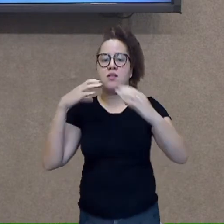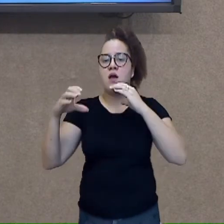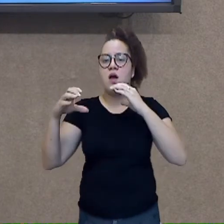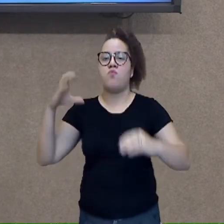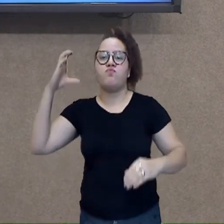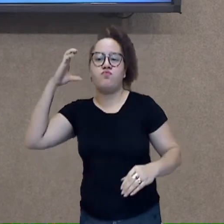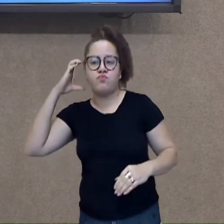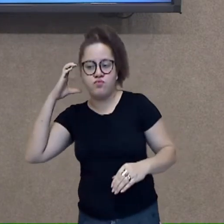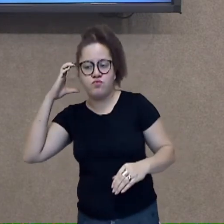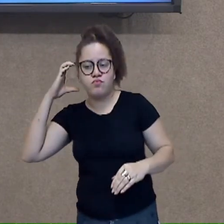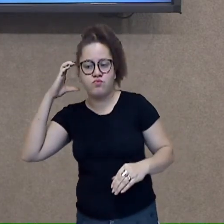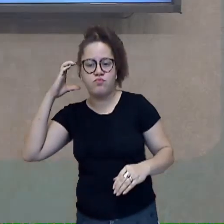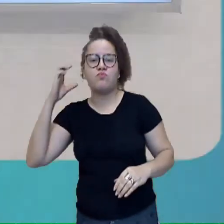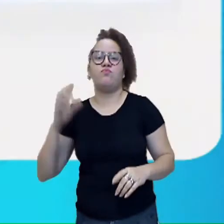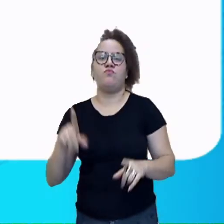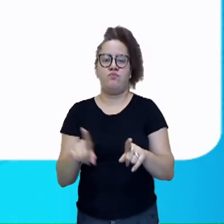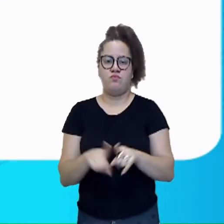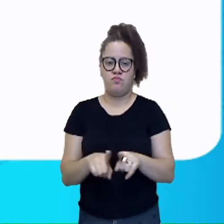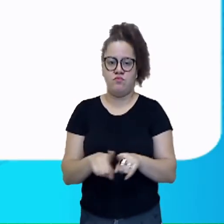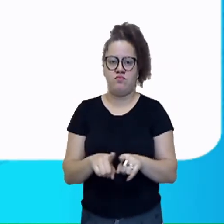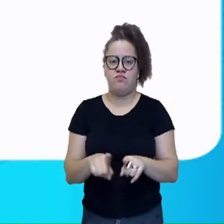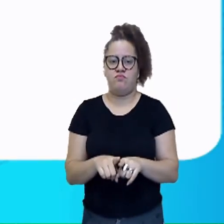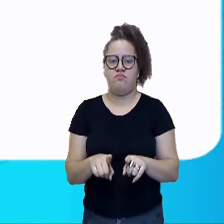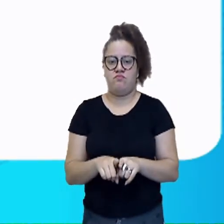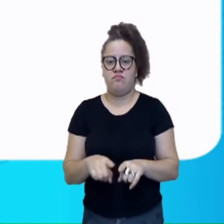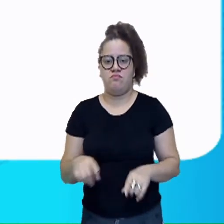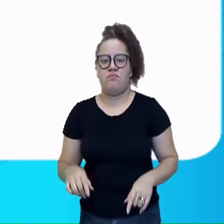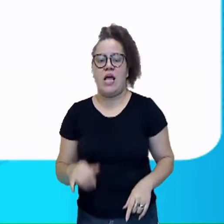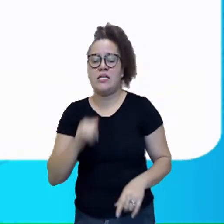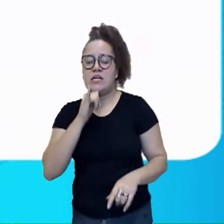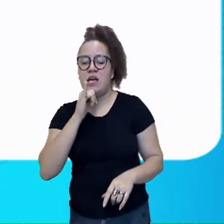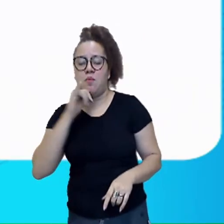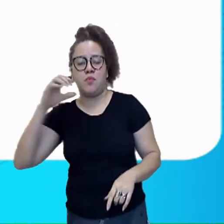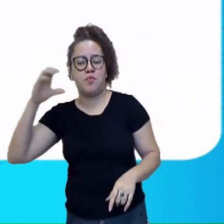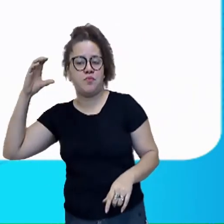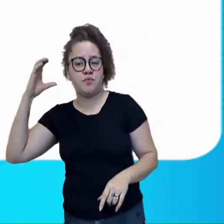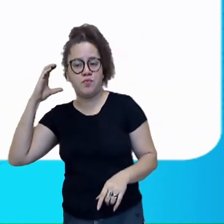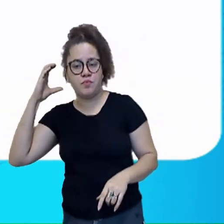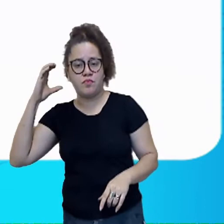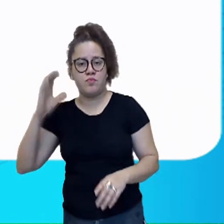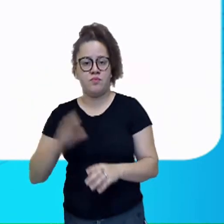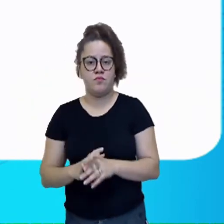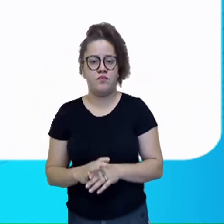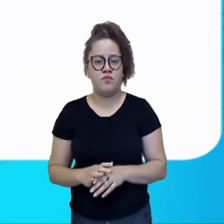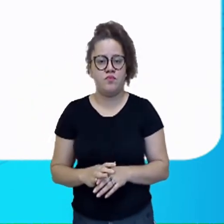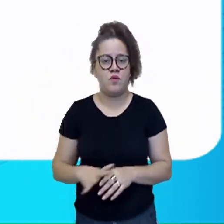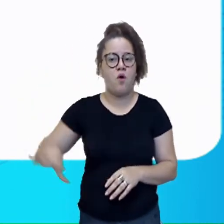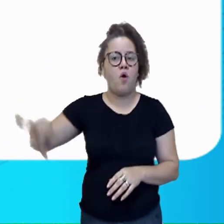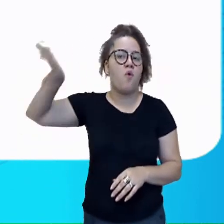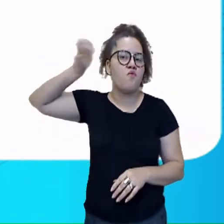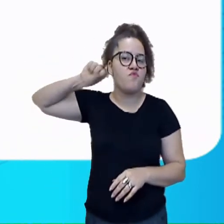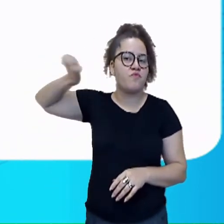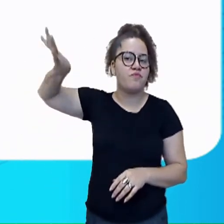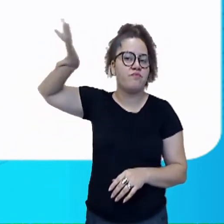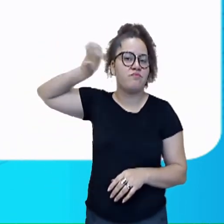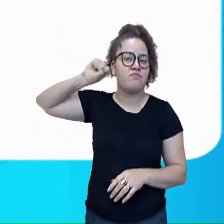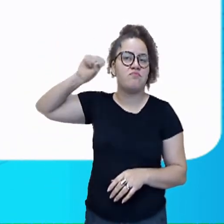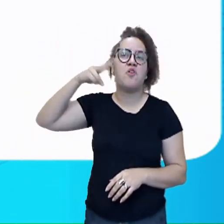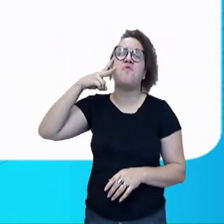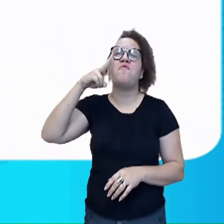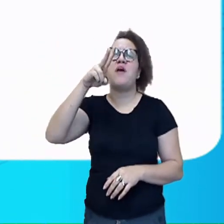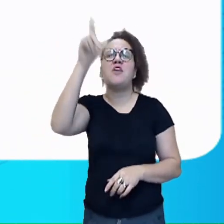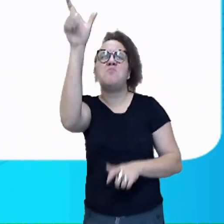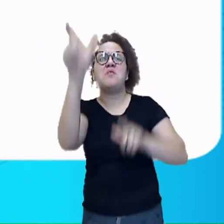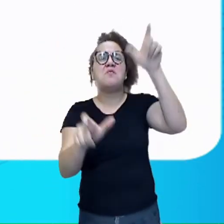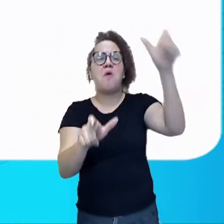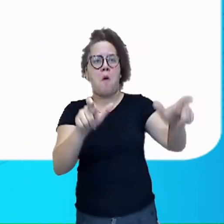O rádio, como eu disse para vocês. Através do rádio eu vou ter somente o quê? A sonoridade. Eu não vejo quem está